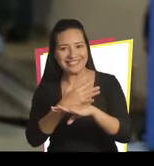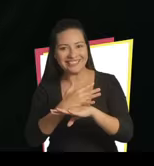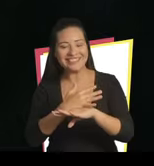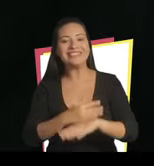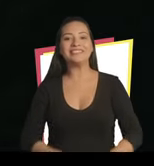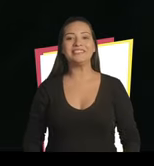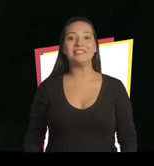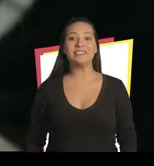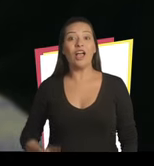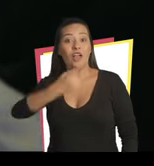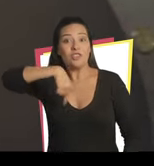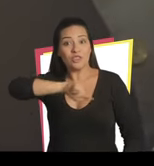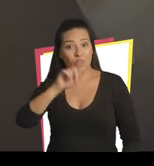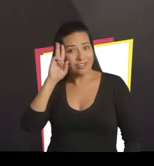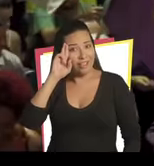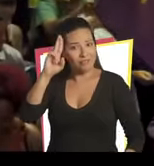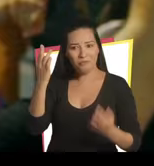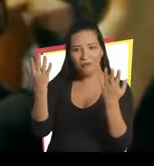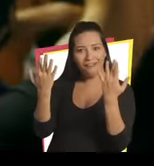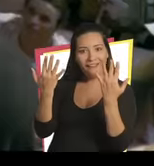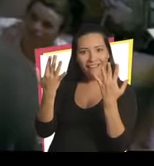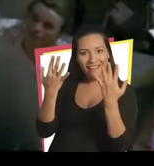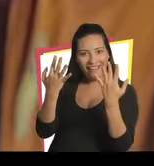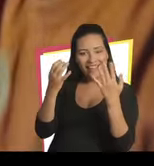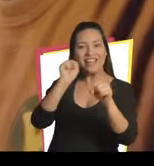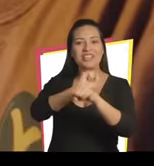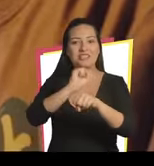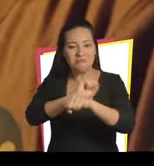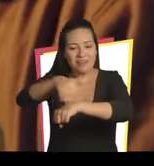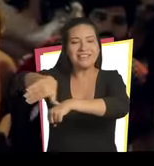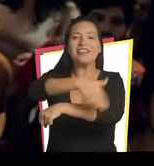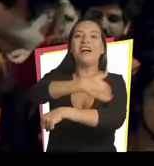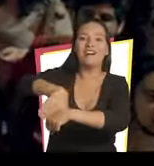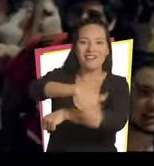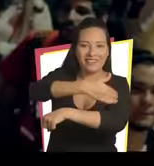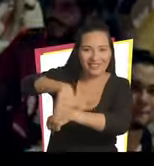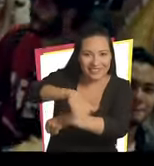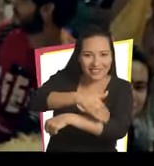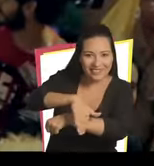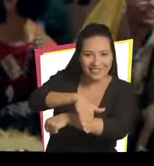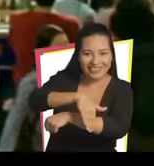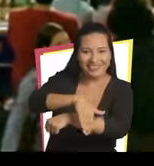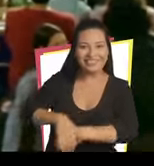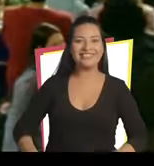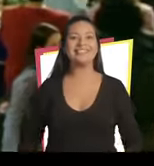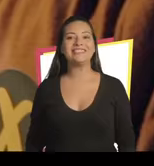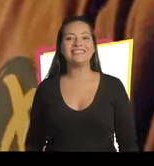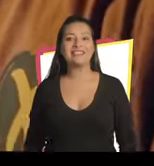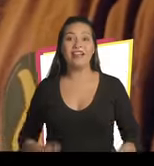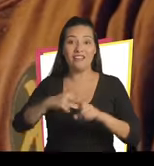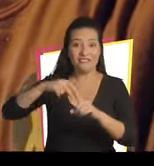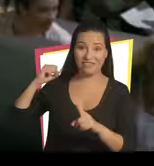cidade. Está em nossas mãos. A esperança está nas ruas. A esperança está nas ruas.